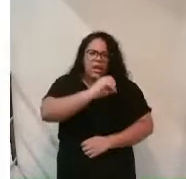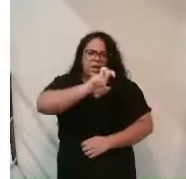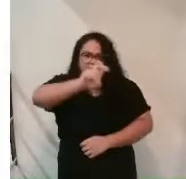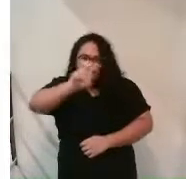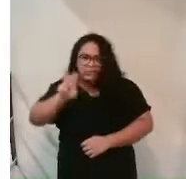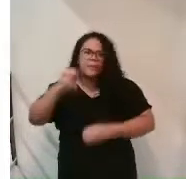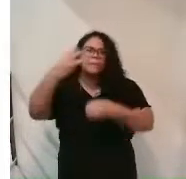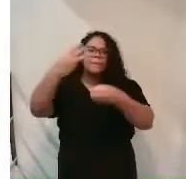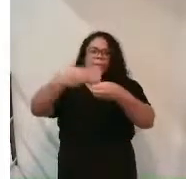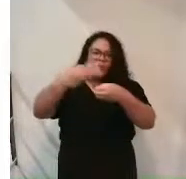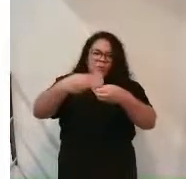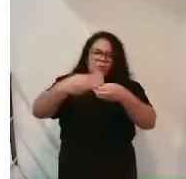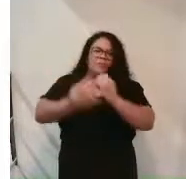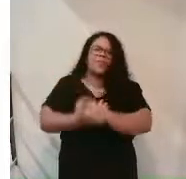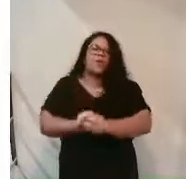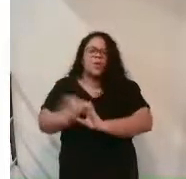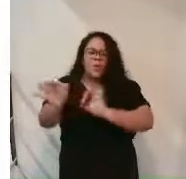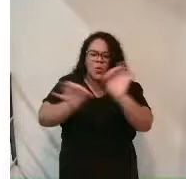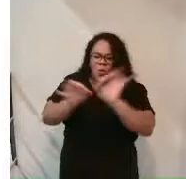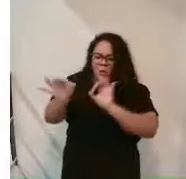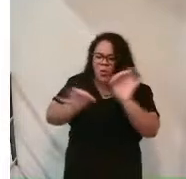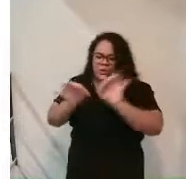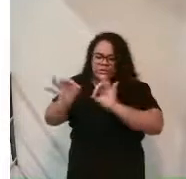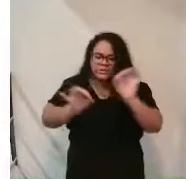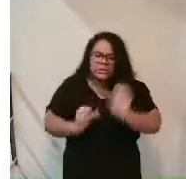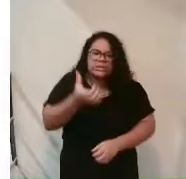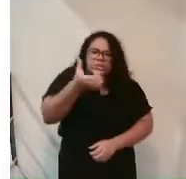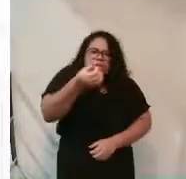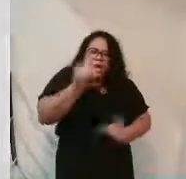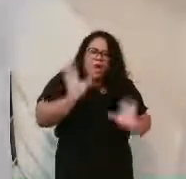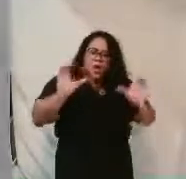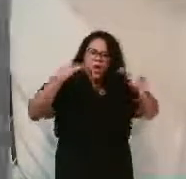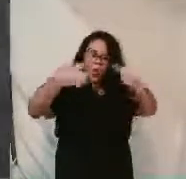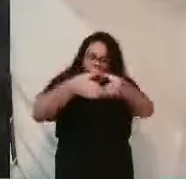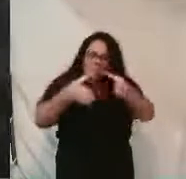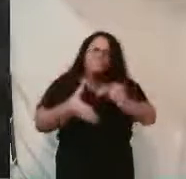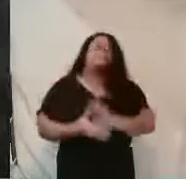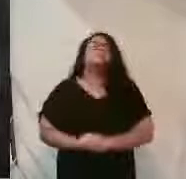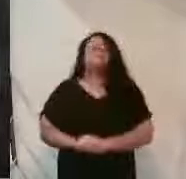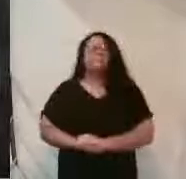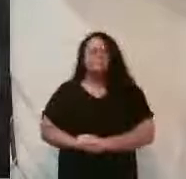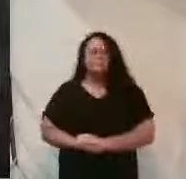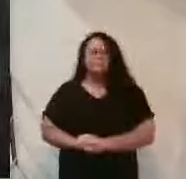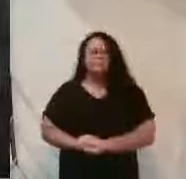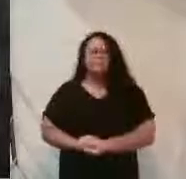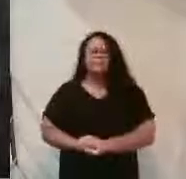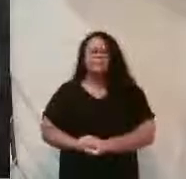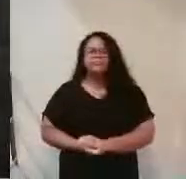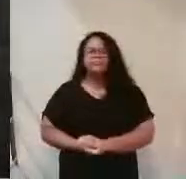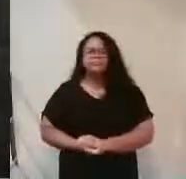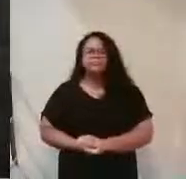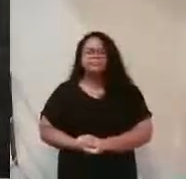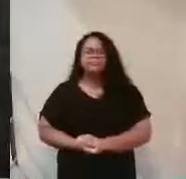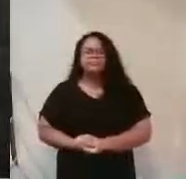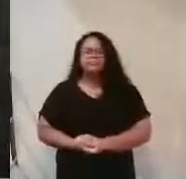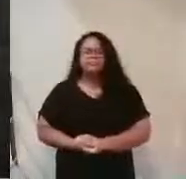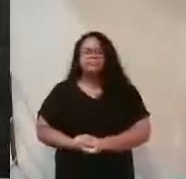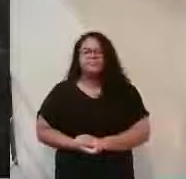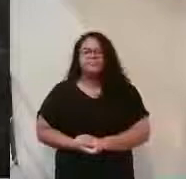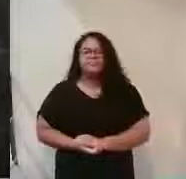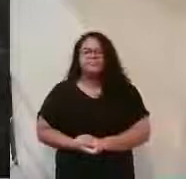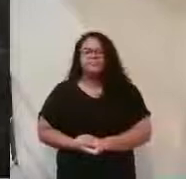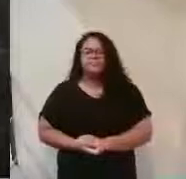os mais próximos aos mais distantes. Então, o primeiro agrupamento, não vou ler para não perder muito tempo, o primeiro